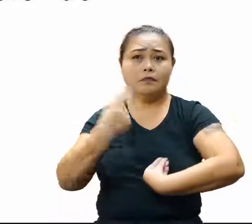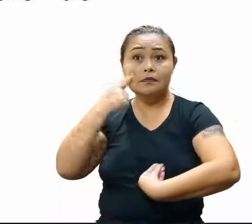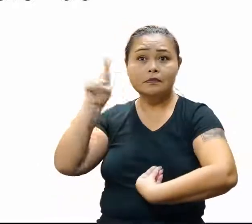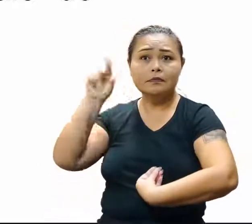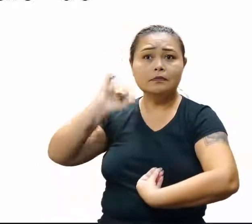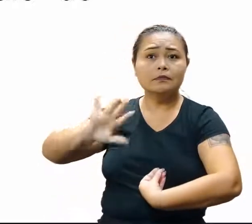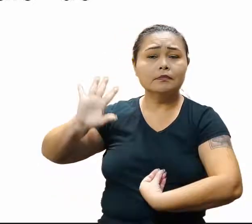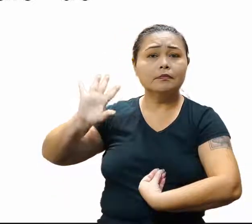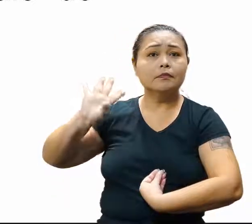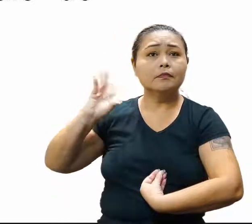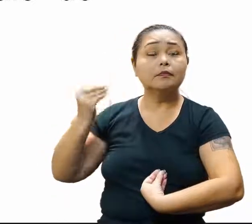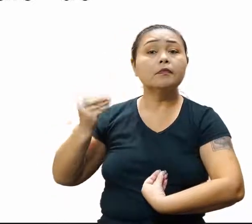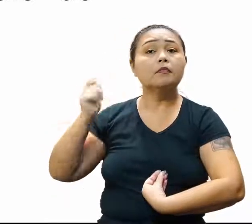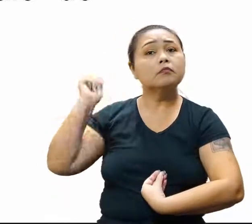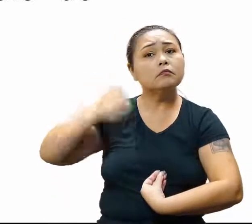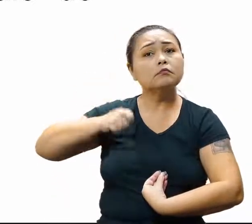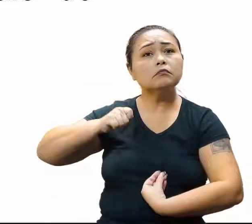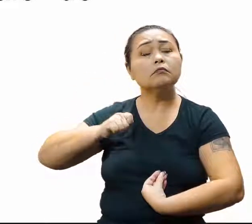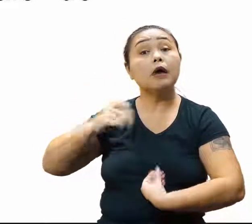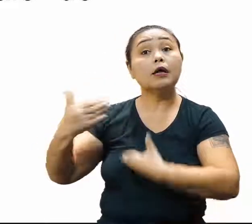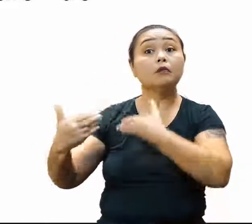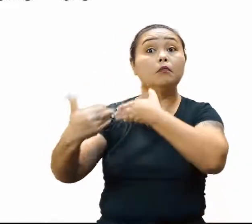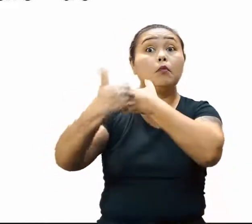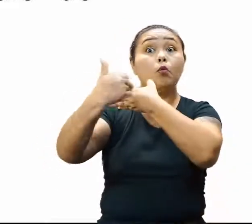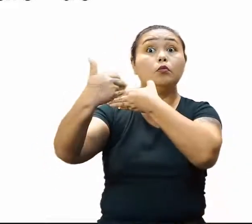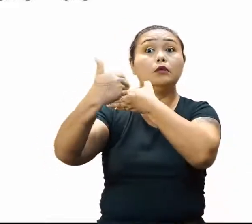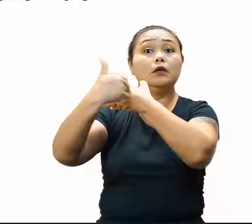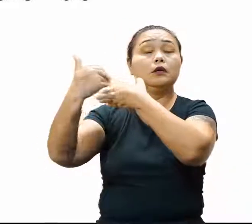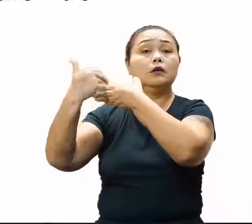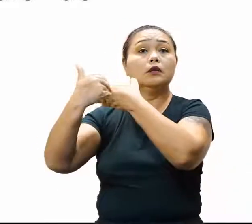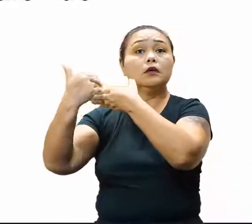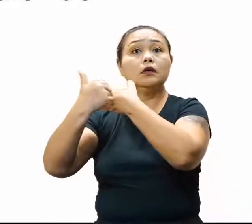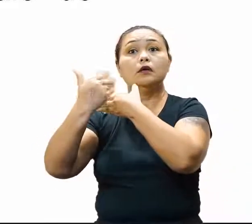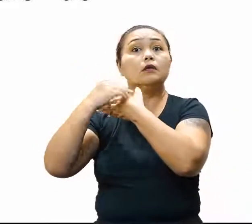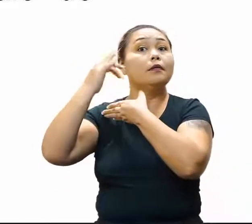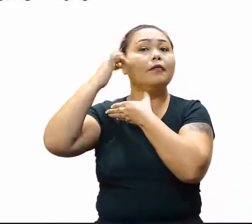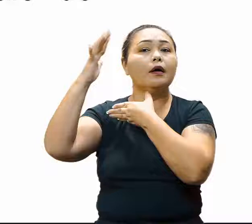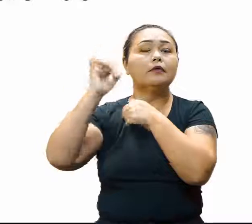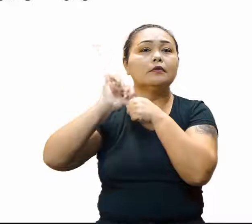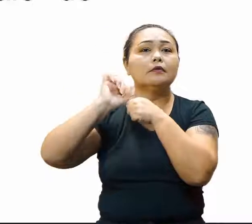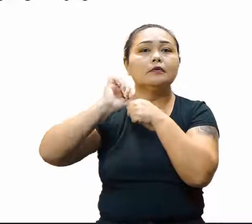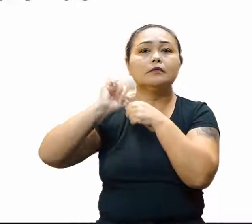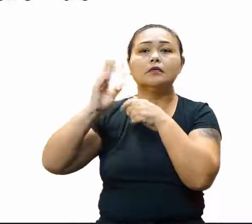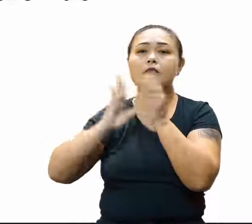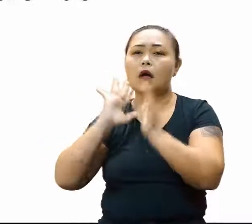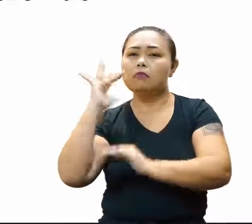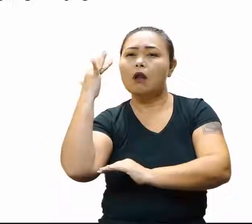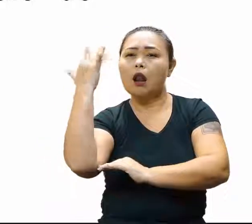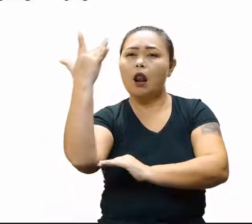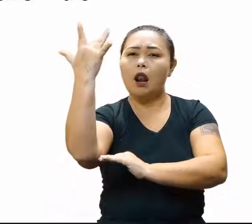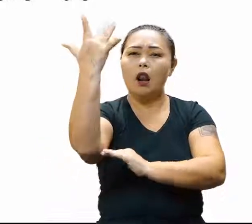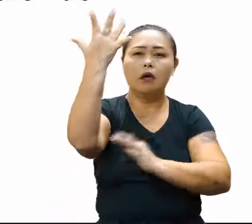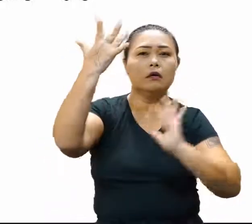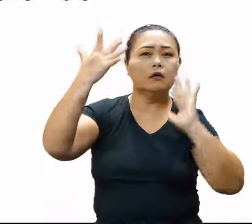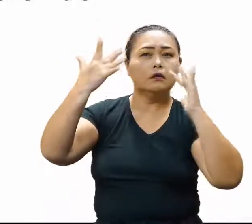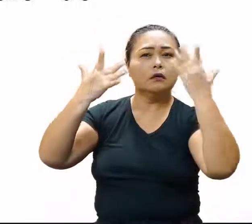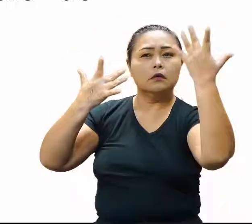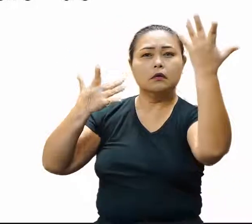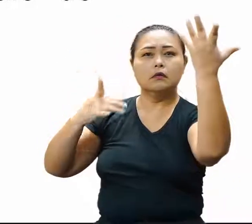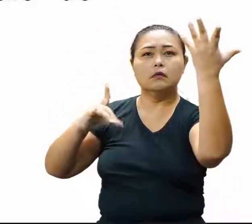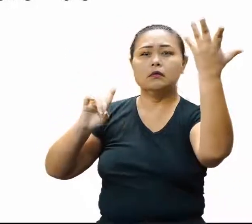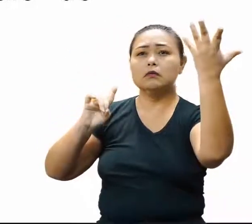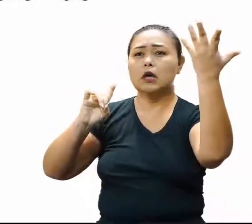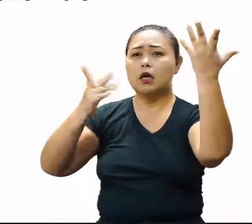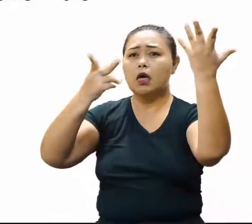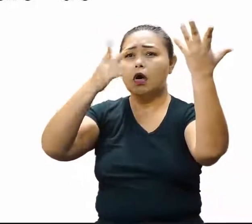tudo isso para poder se proteger. Porque você imagina você cortar uma floresta, você tem cipó ali